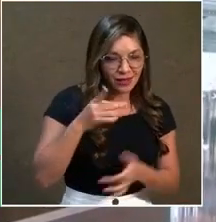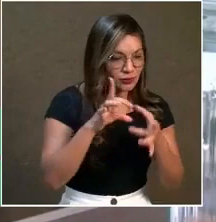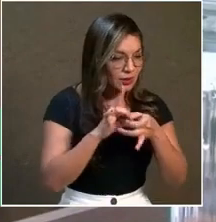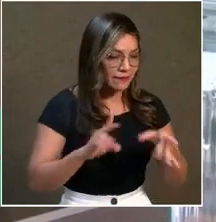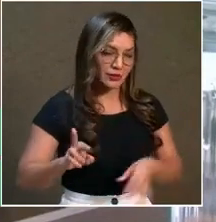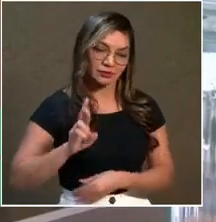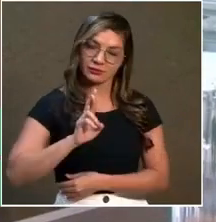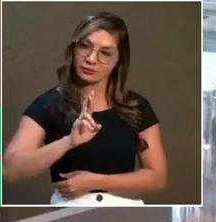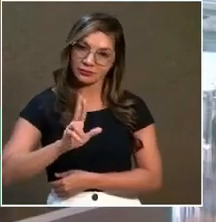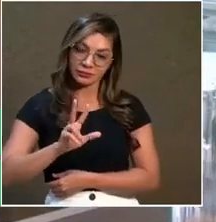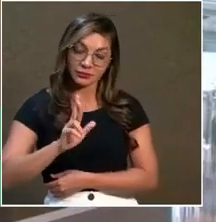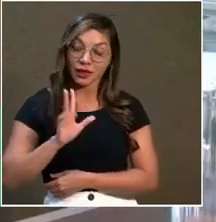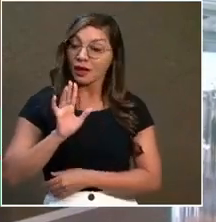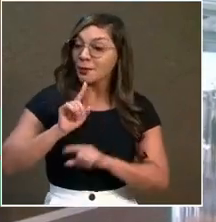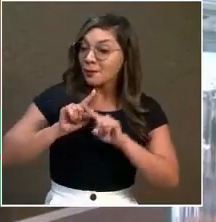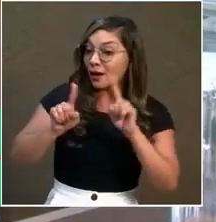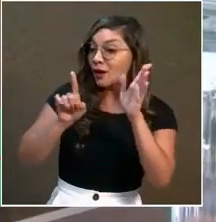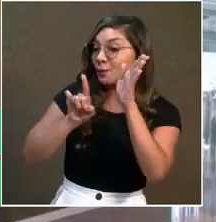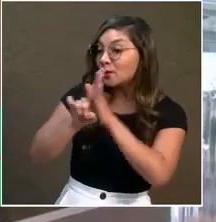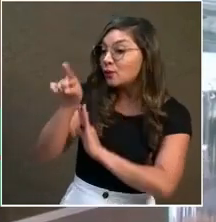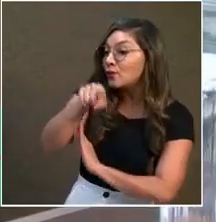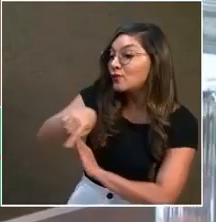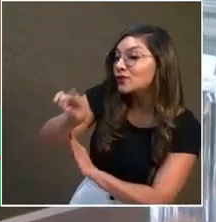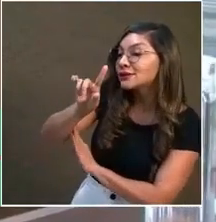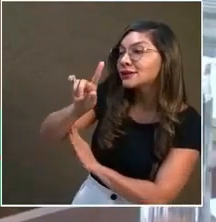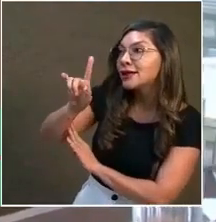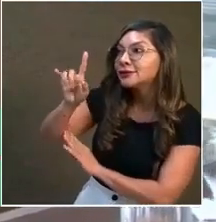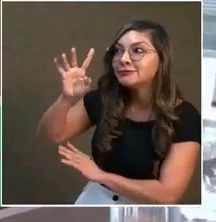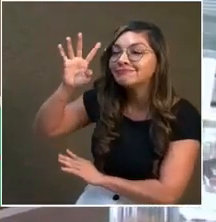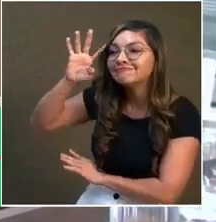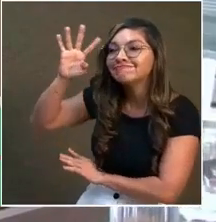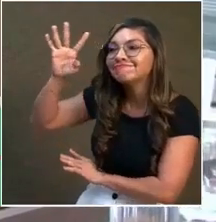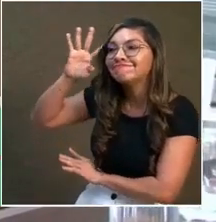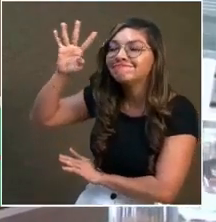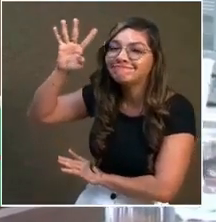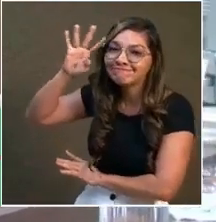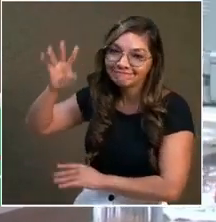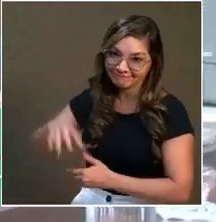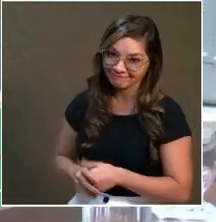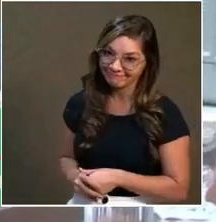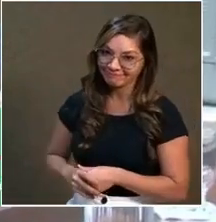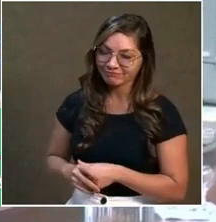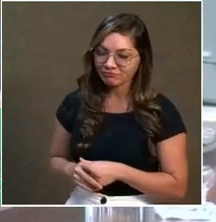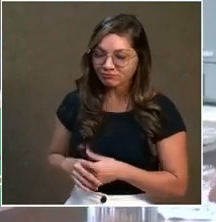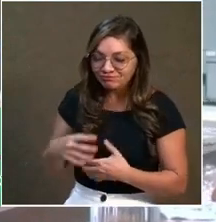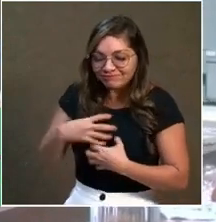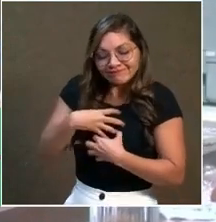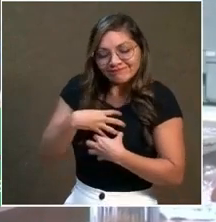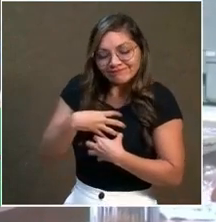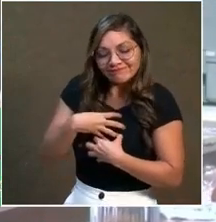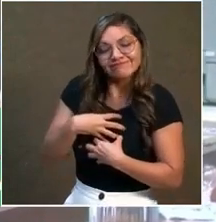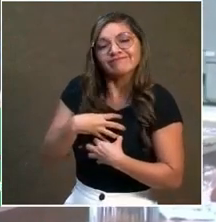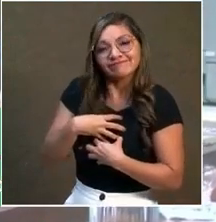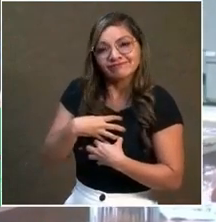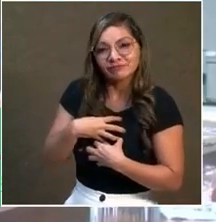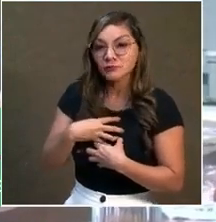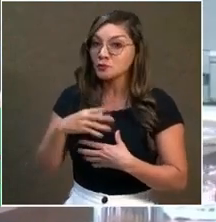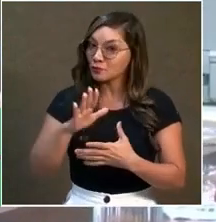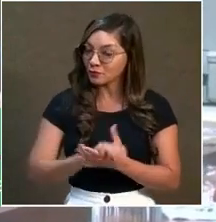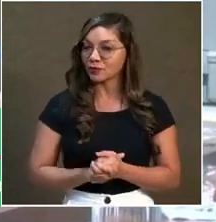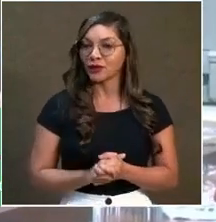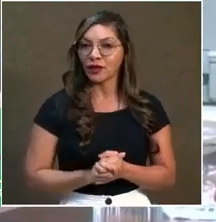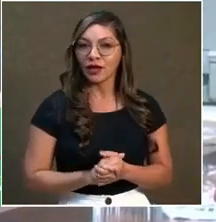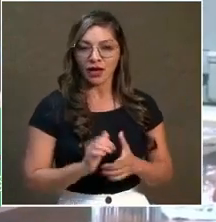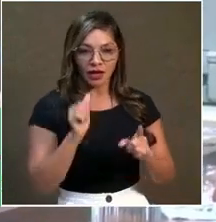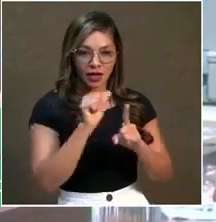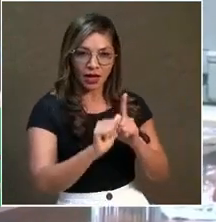vim. Vou fazer uma pergunta para que vocês se questionem. No íntimo de vossas excelências, o homicídio foi